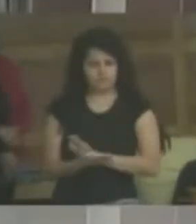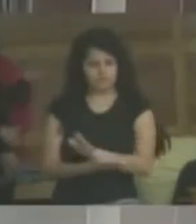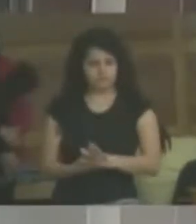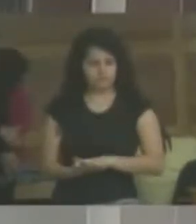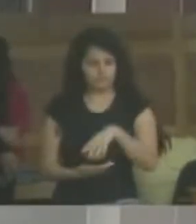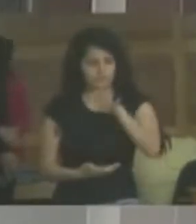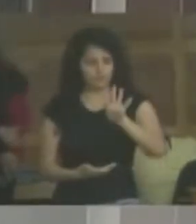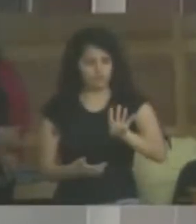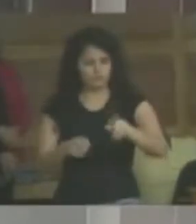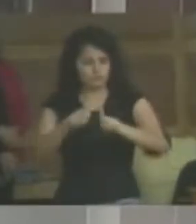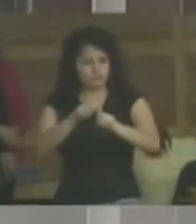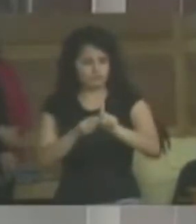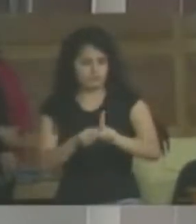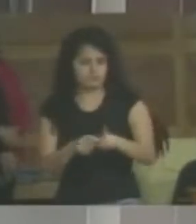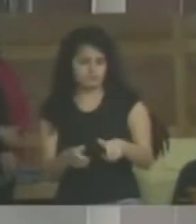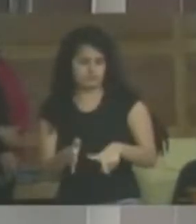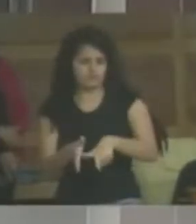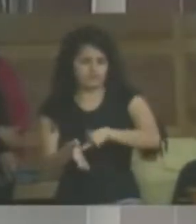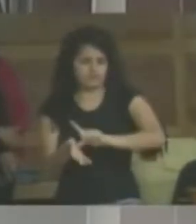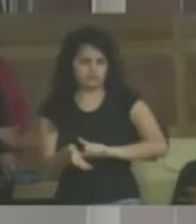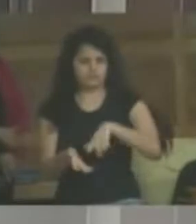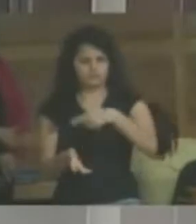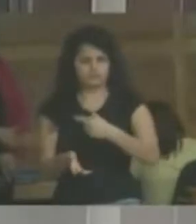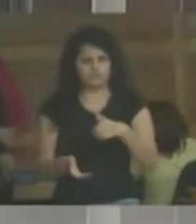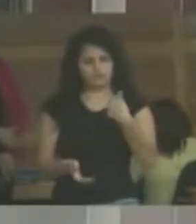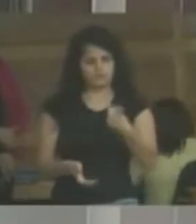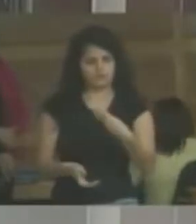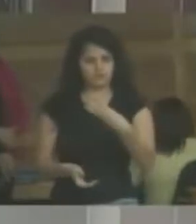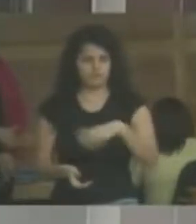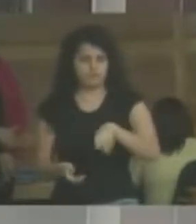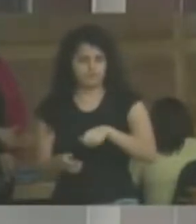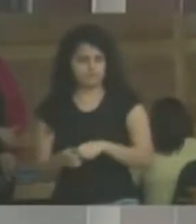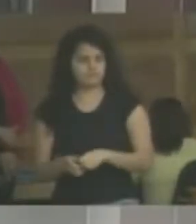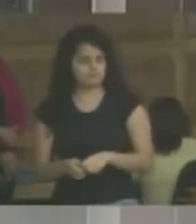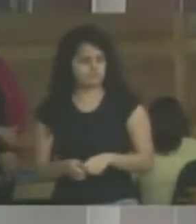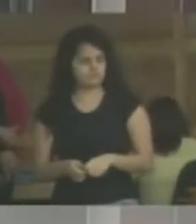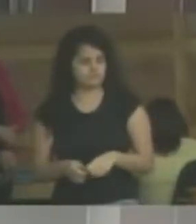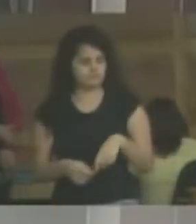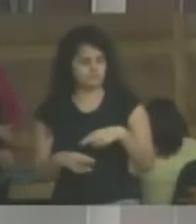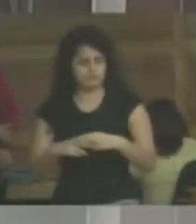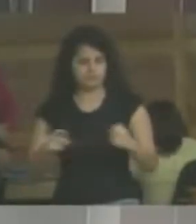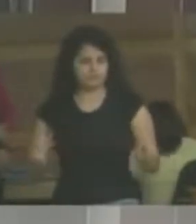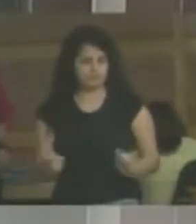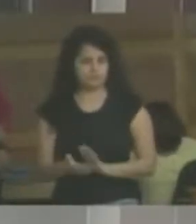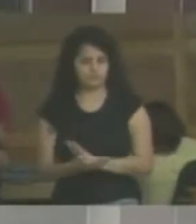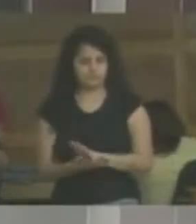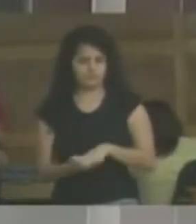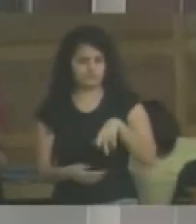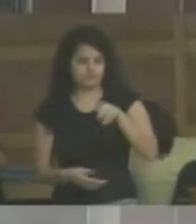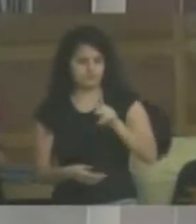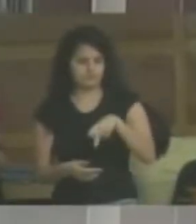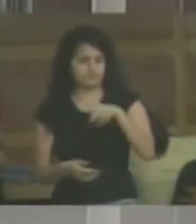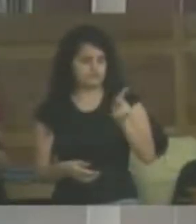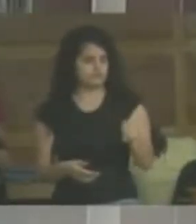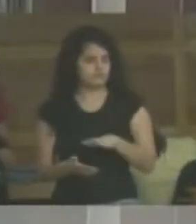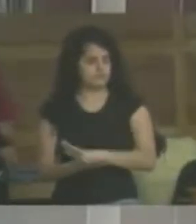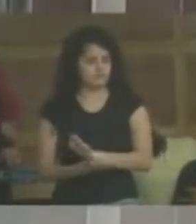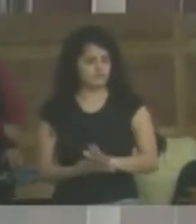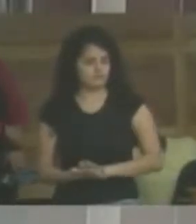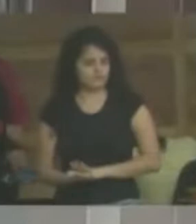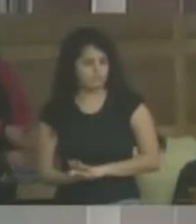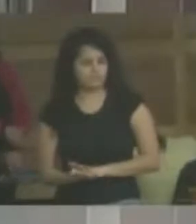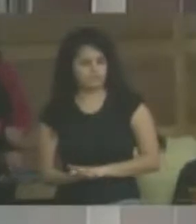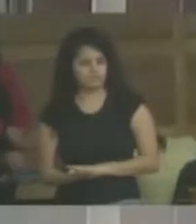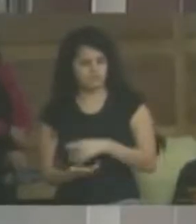4 meses sem salário, sem 13º, sem hora extra, sem material didático, sem professor na sala de aula, sem nada, e ele não